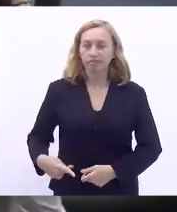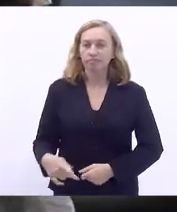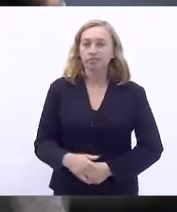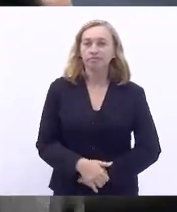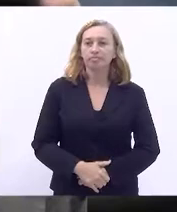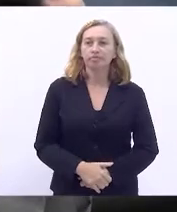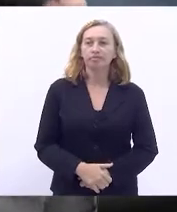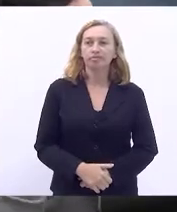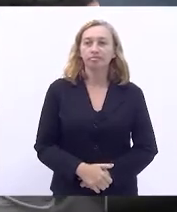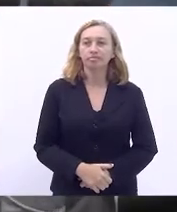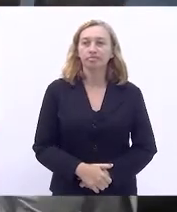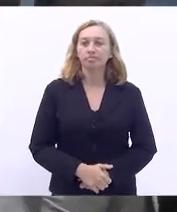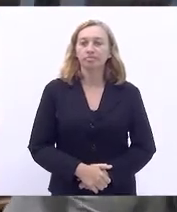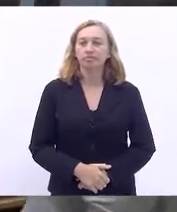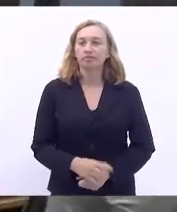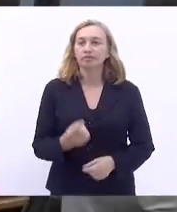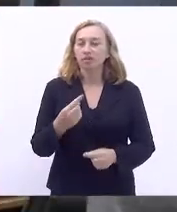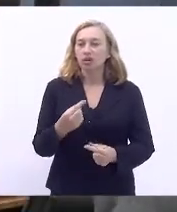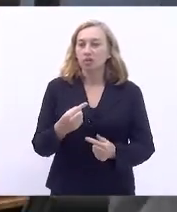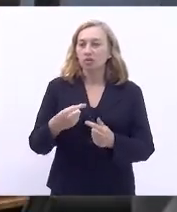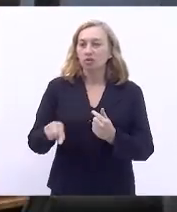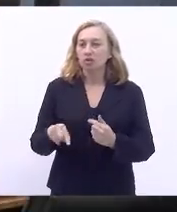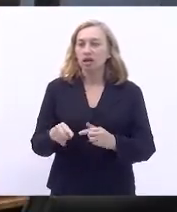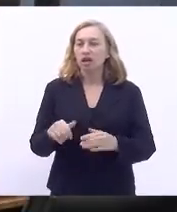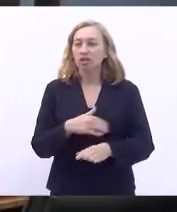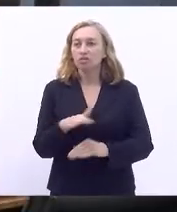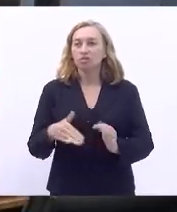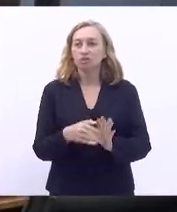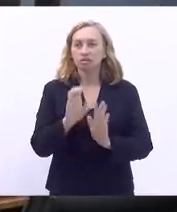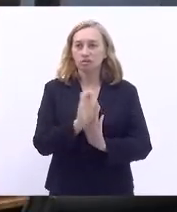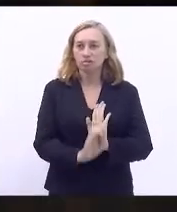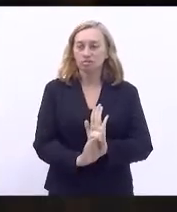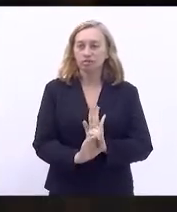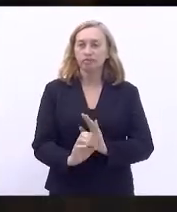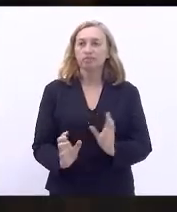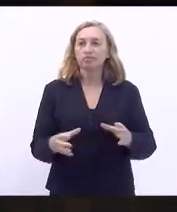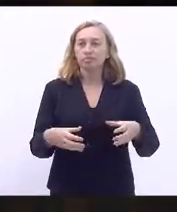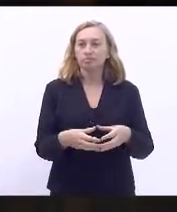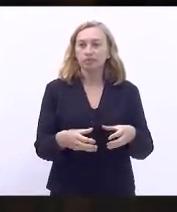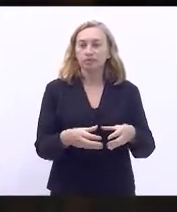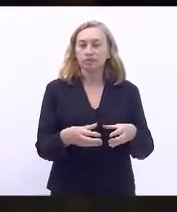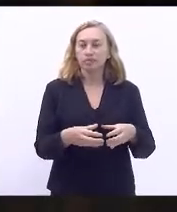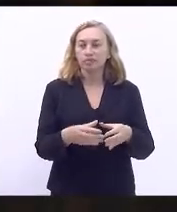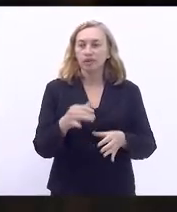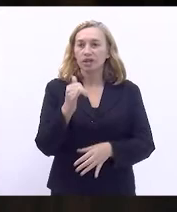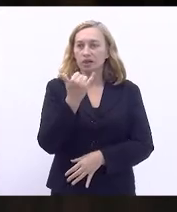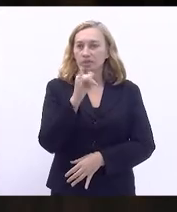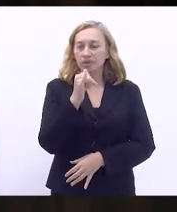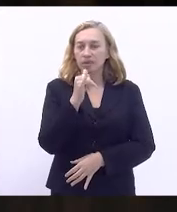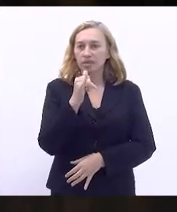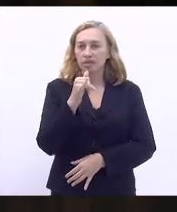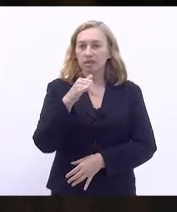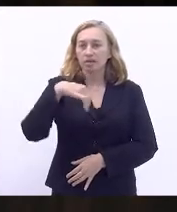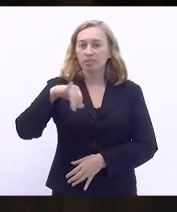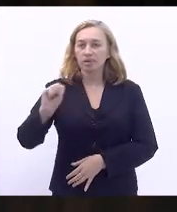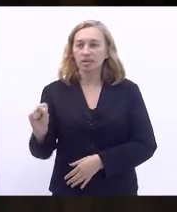Senhor presidente, o parecer é contrário a todas as emendas. Pela Comissão de Minas e Energia, deputado Chiquinho da